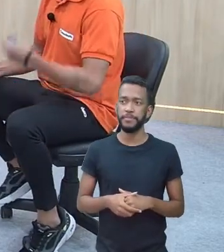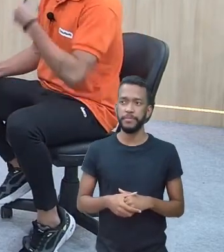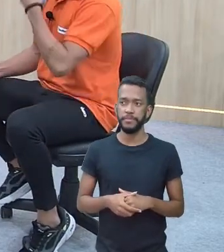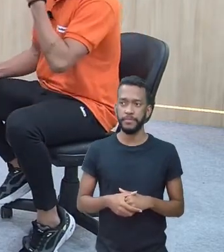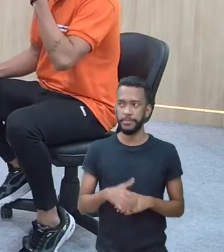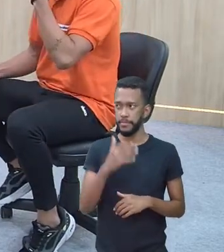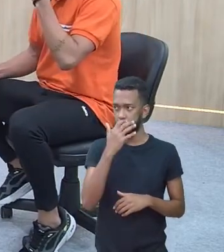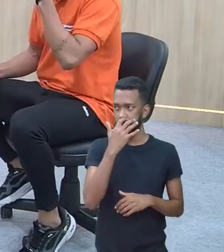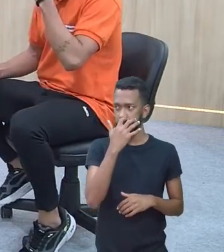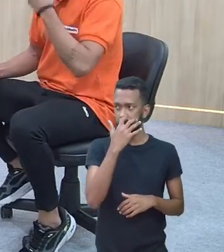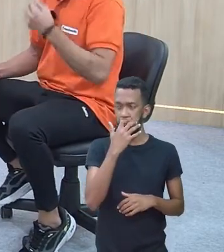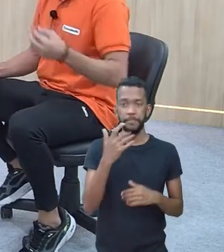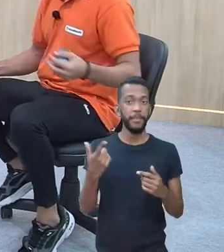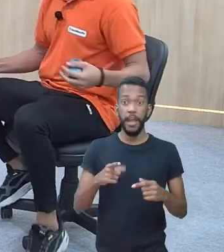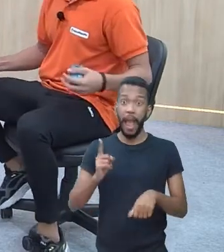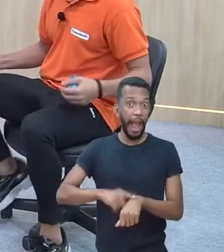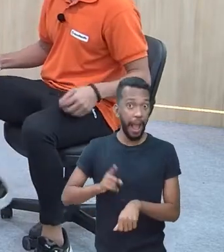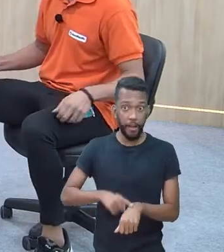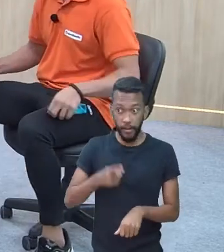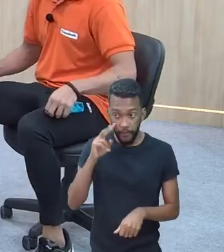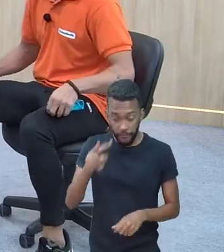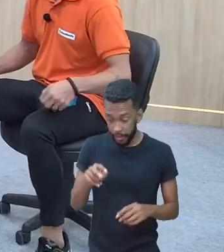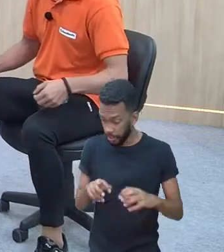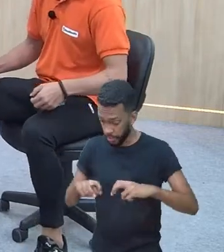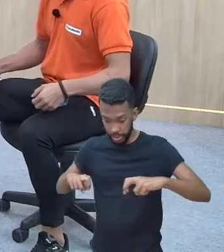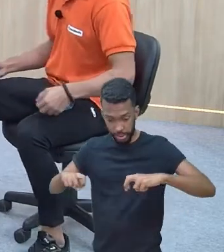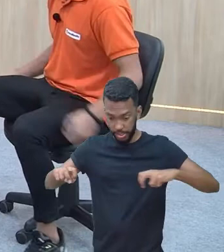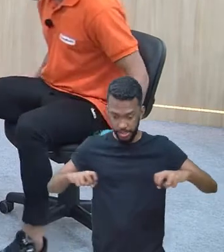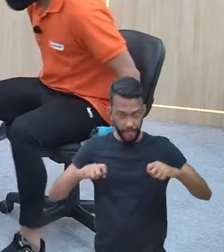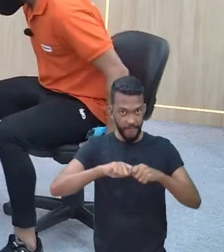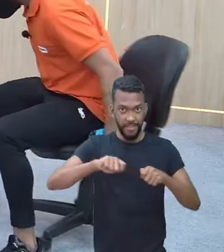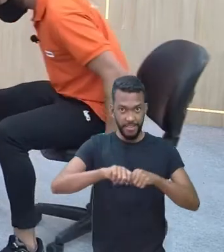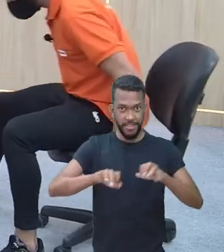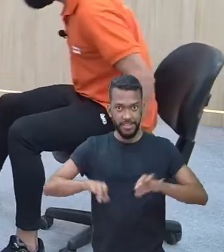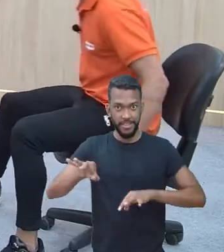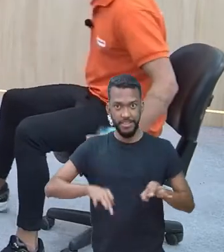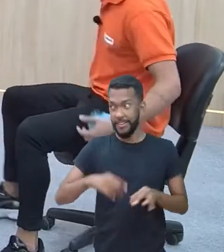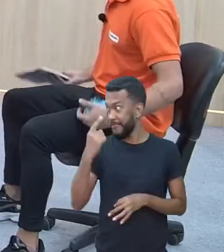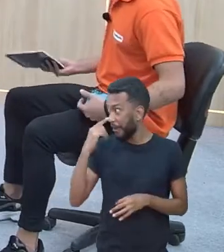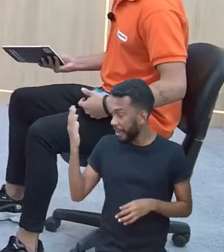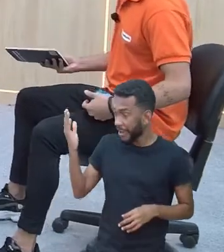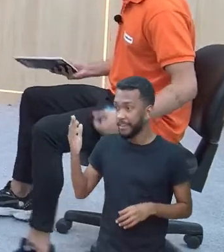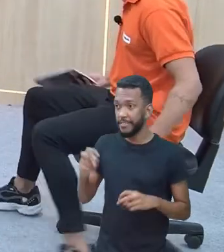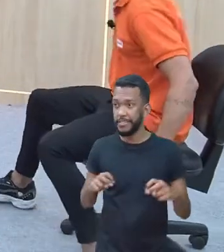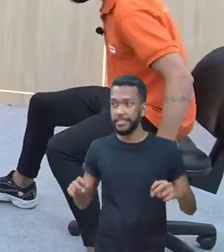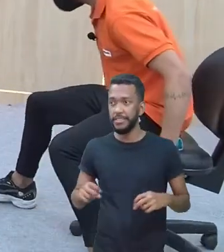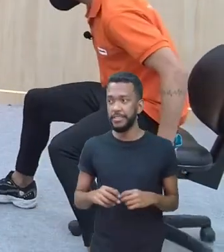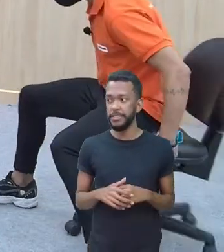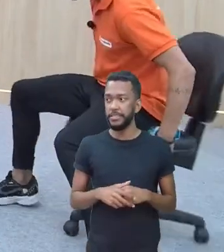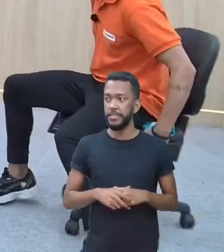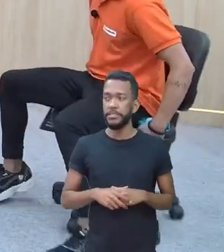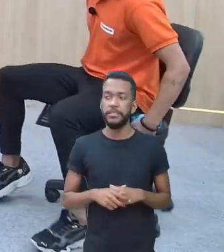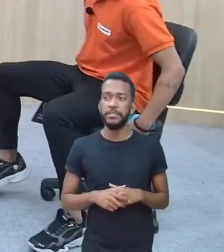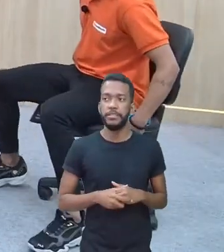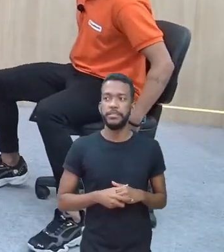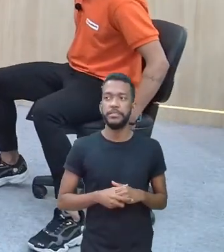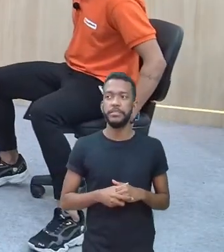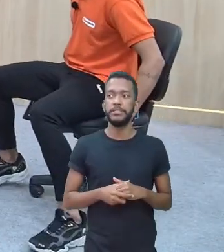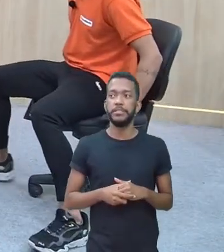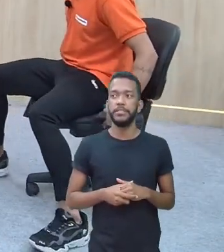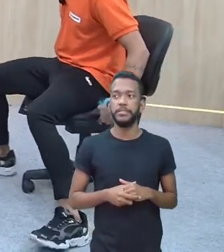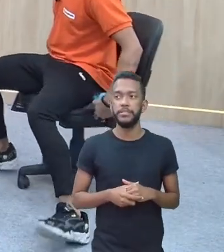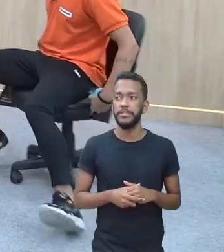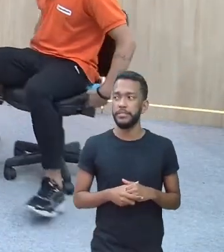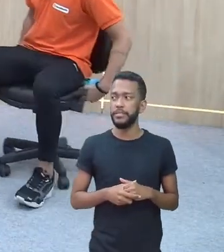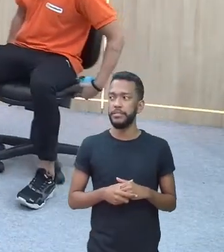Boa, Heleno, mais pra Aqui trás. assim, é tudo ao vivo, vocês vão vendo tudo que a gente vai fazendo. Mais pra trás, Heleno. Ao vivo é Vai assim. guiando, vai guiando, vai pra guiando. cá, pra cá.